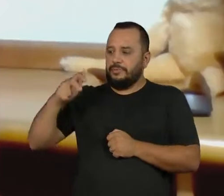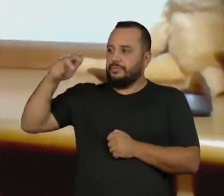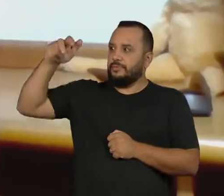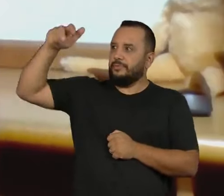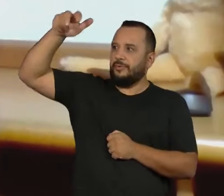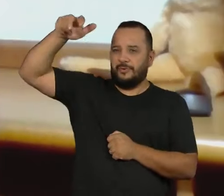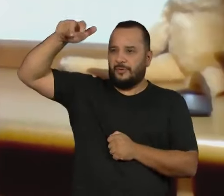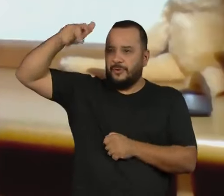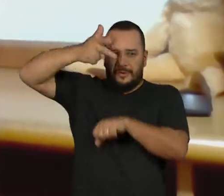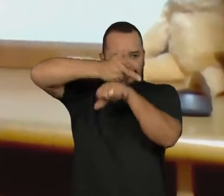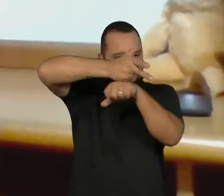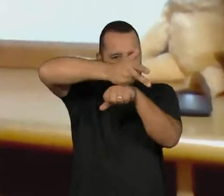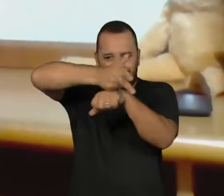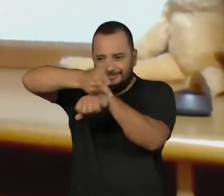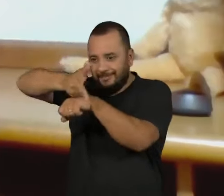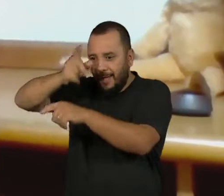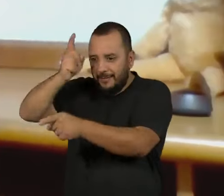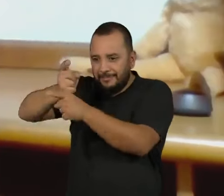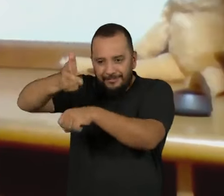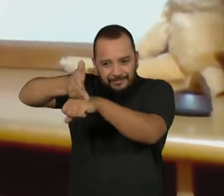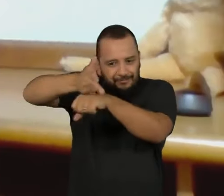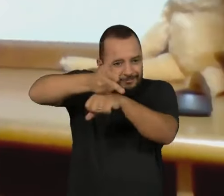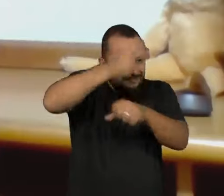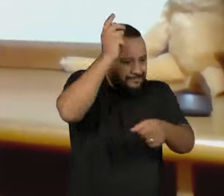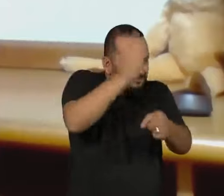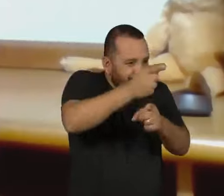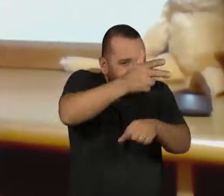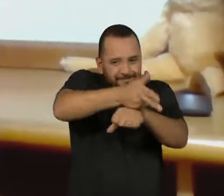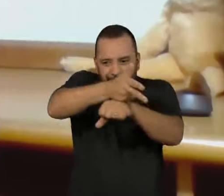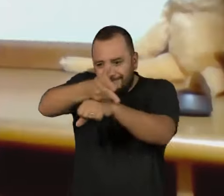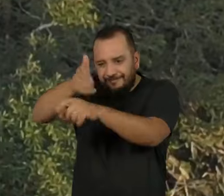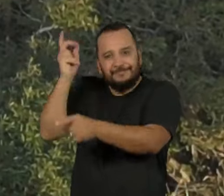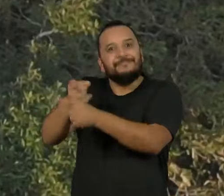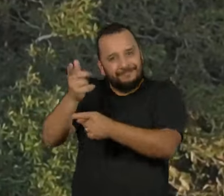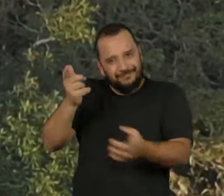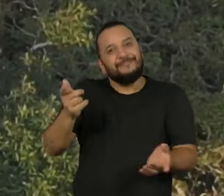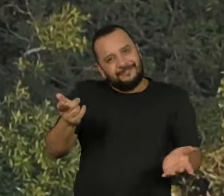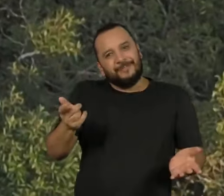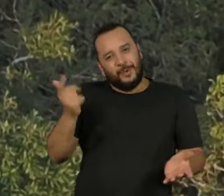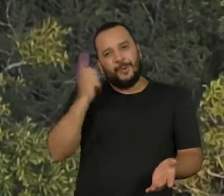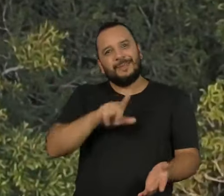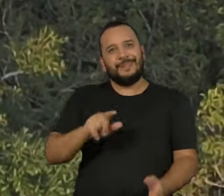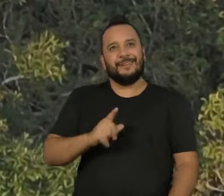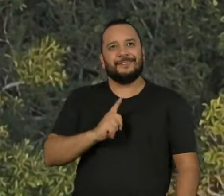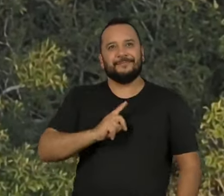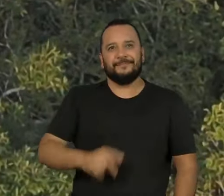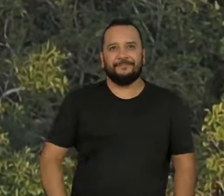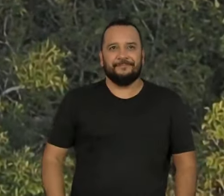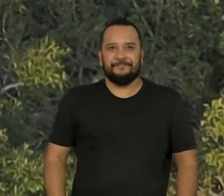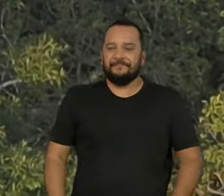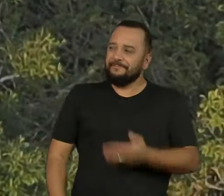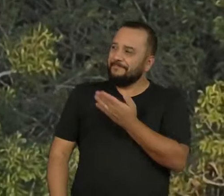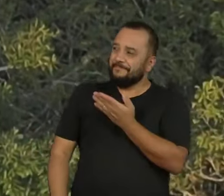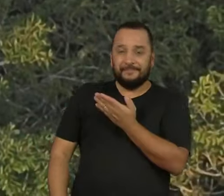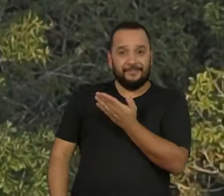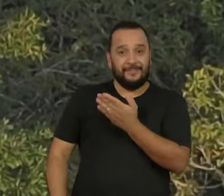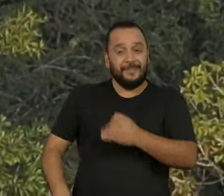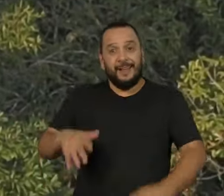calor na floresta e a partir disso a gente consegue identificar os bichos. O entorno da